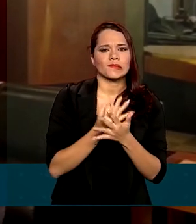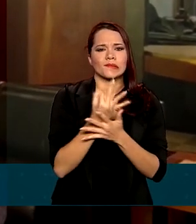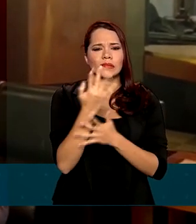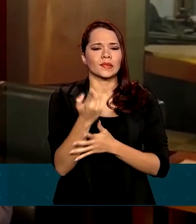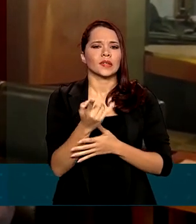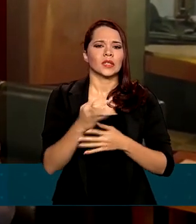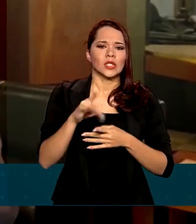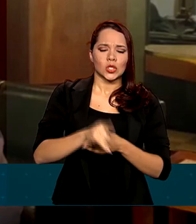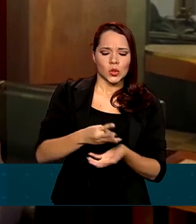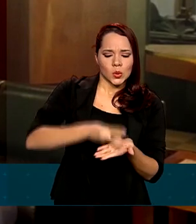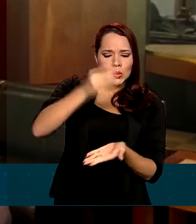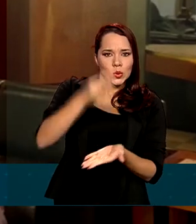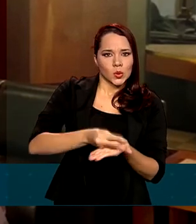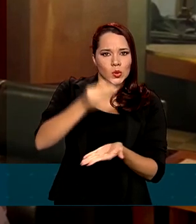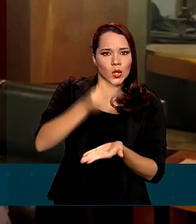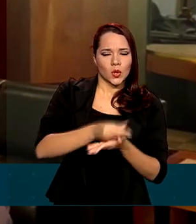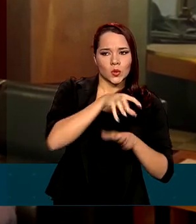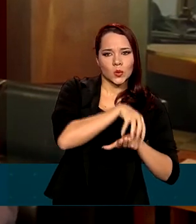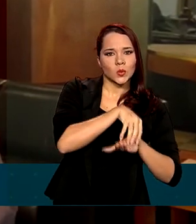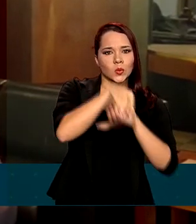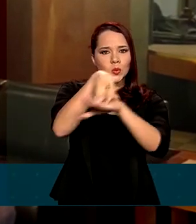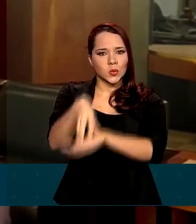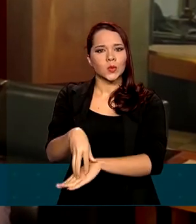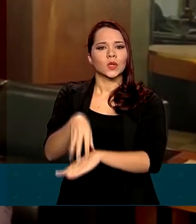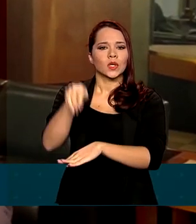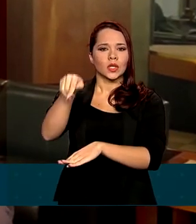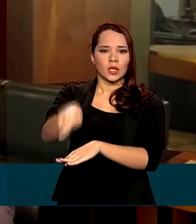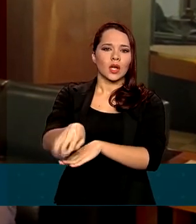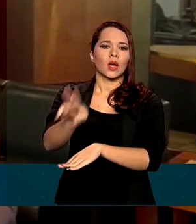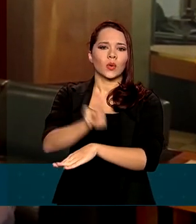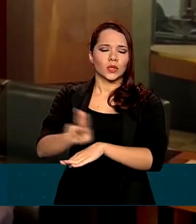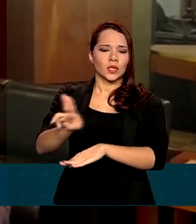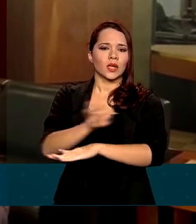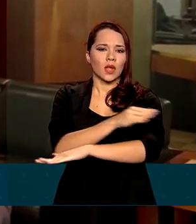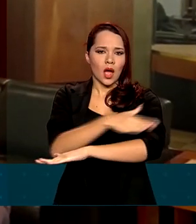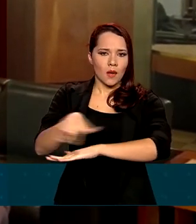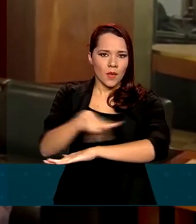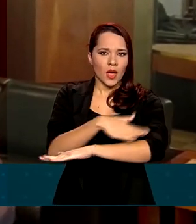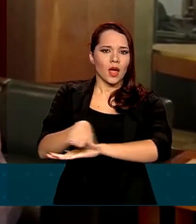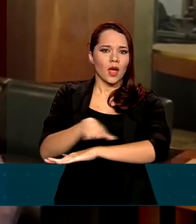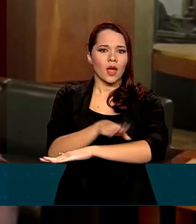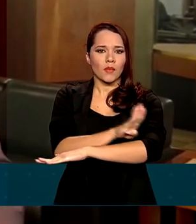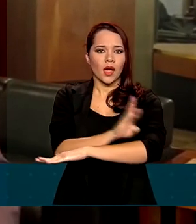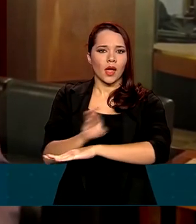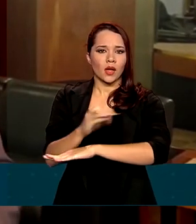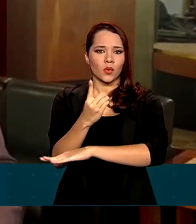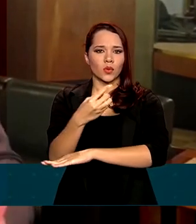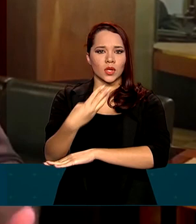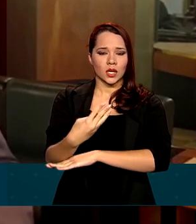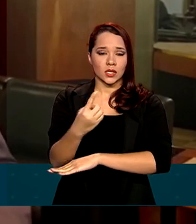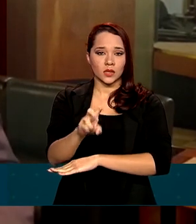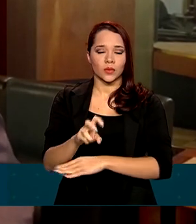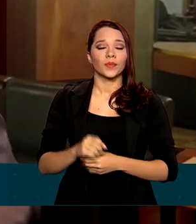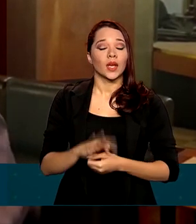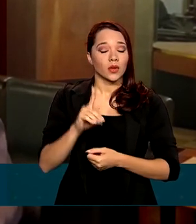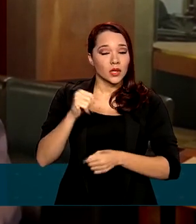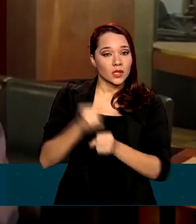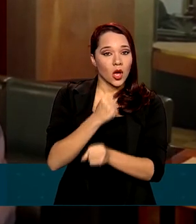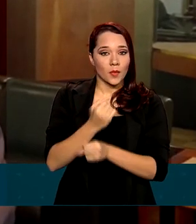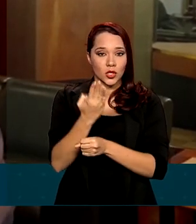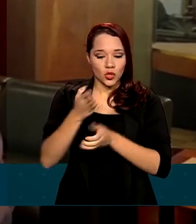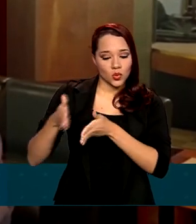de grãos que acessam o porto de Itaqui via 135. Então, no final das contas, a obra que vai ser feita de duplicação